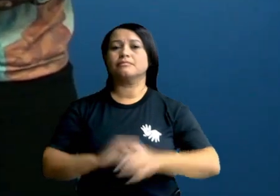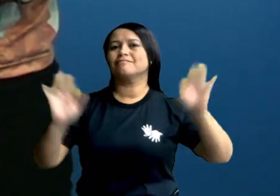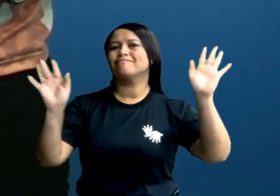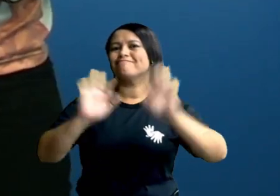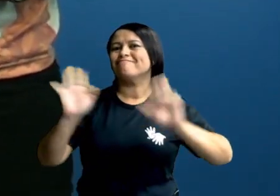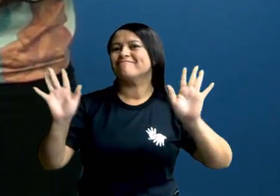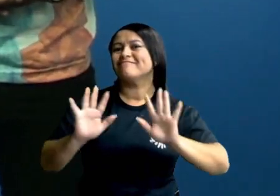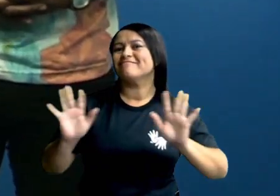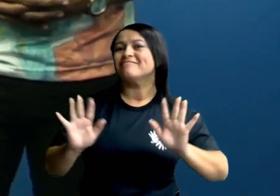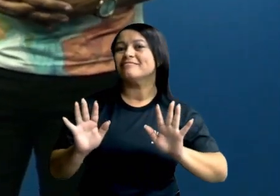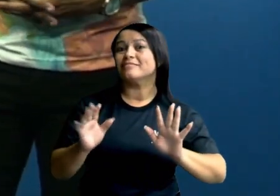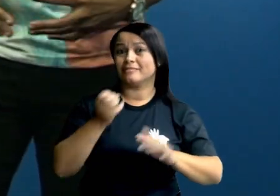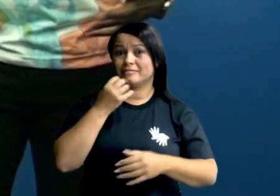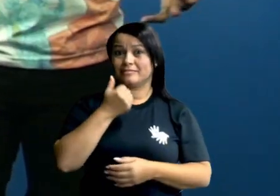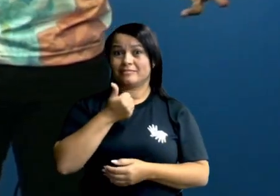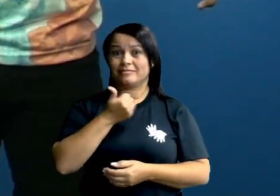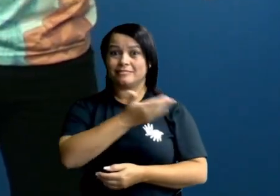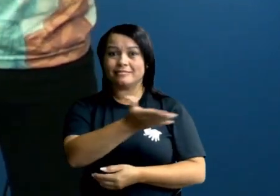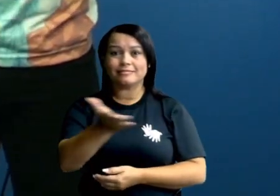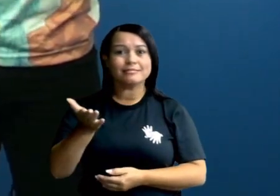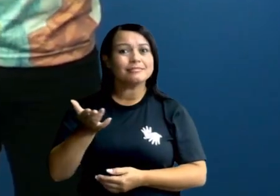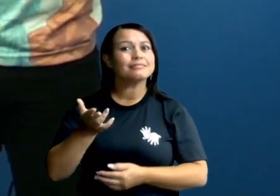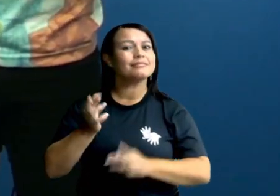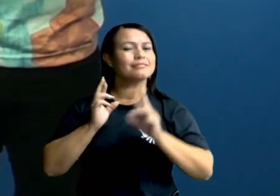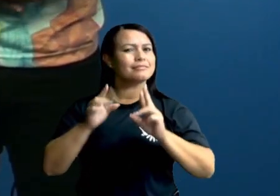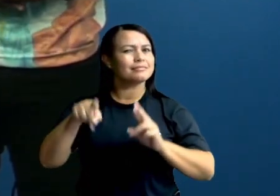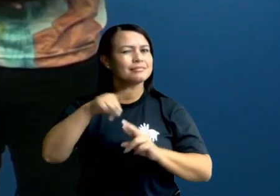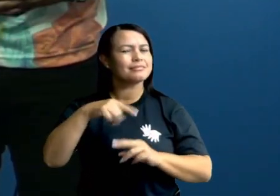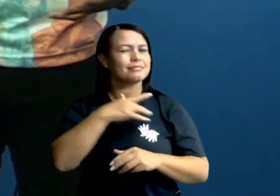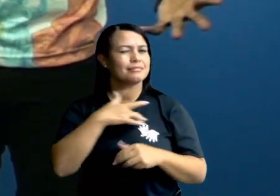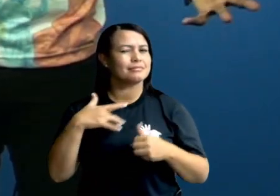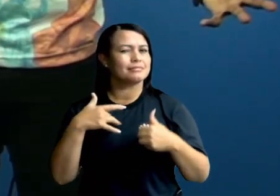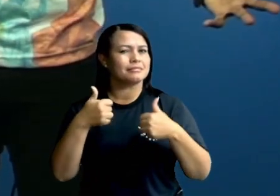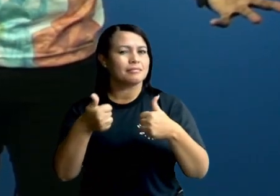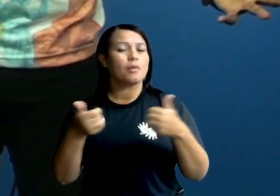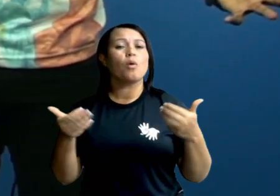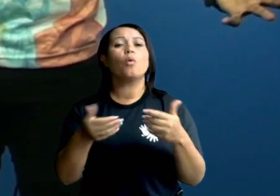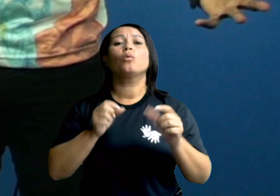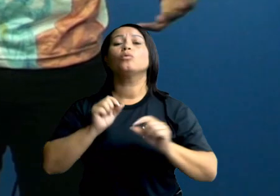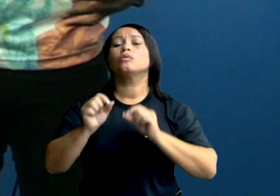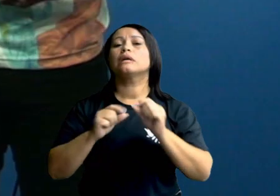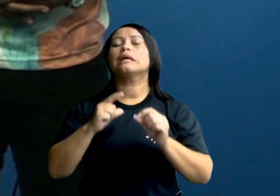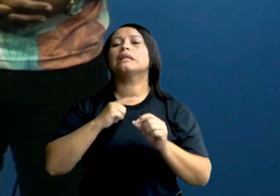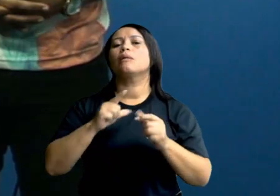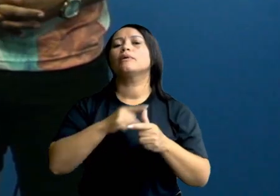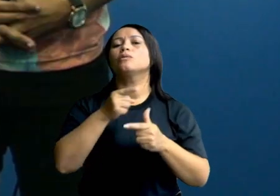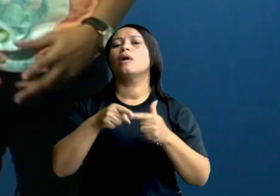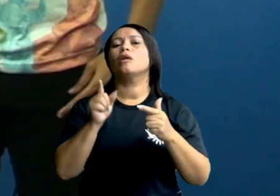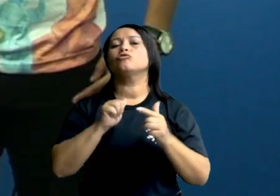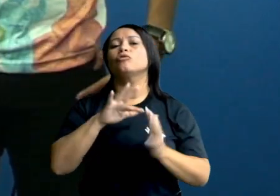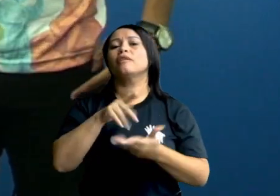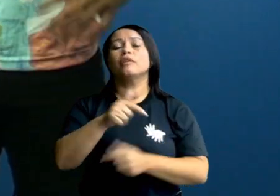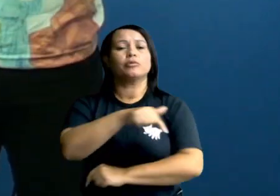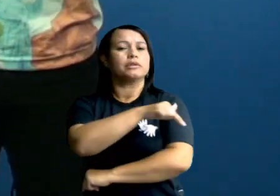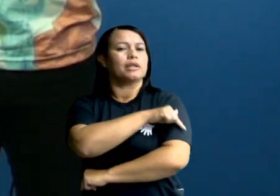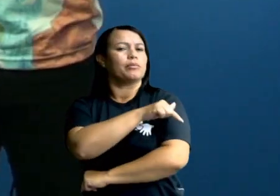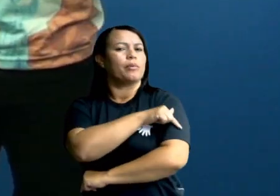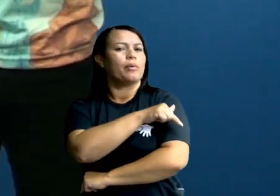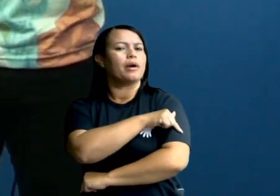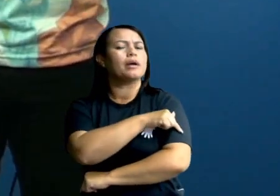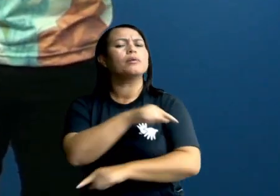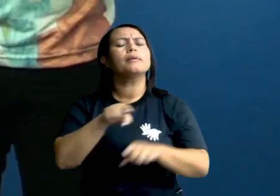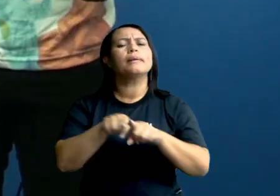Olá pessoal, tudo bem com vocês? Espero que todos estejam bem, né? Então hoje a gente vem para mais uma aula de Geografia para o 7º ano,